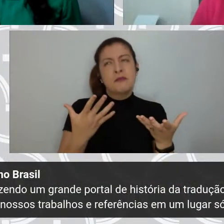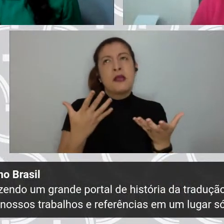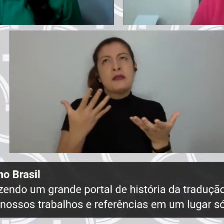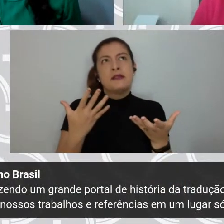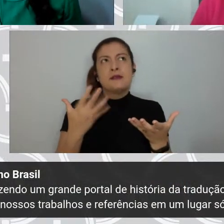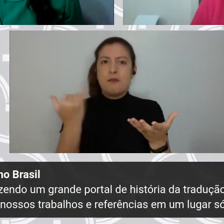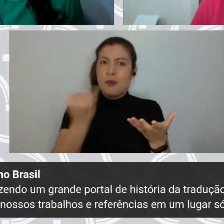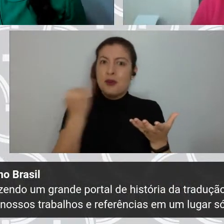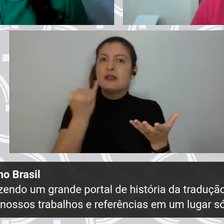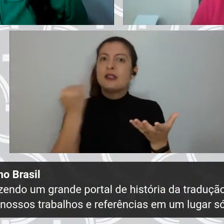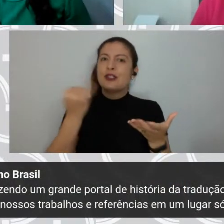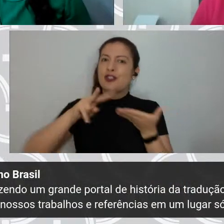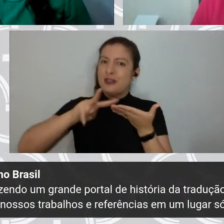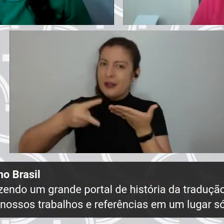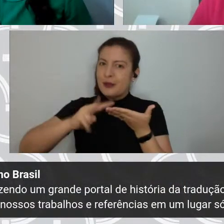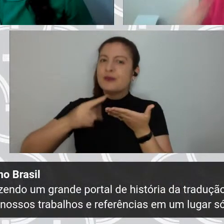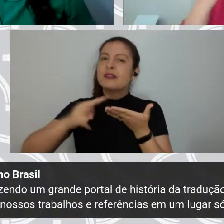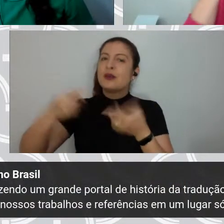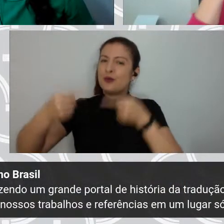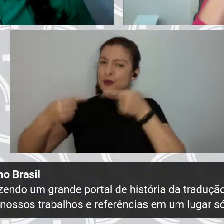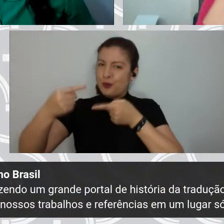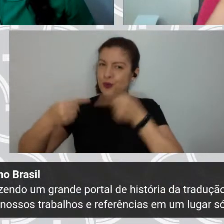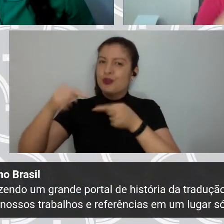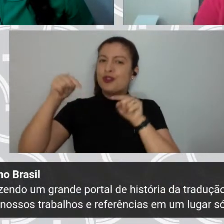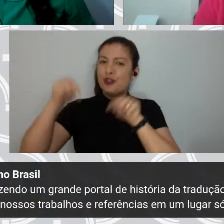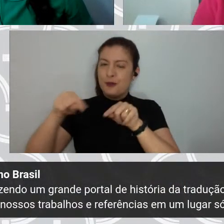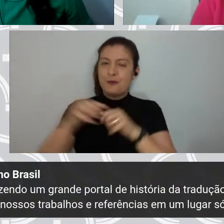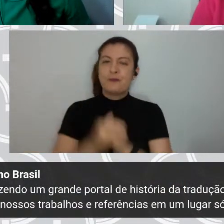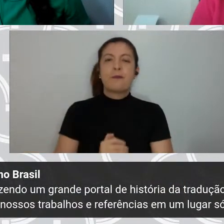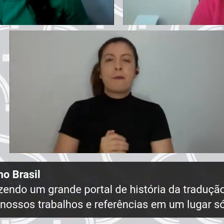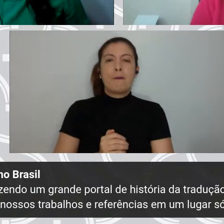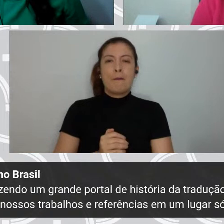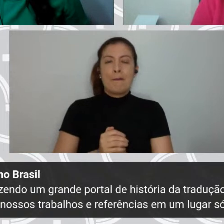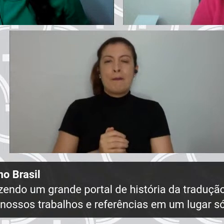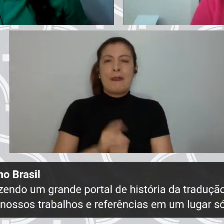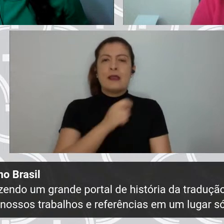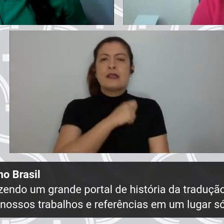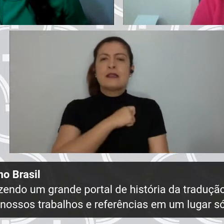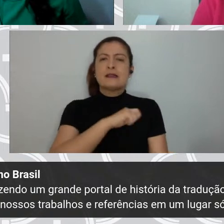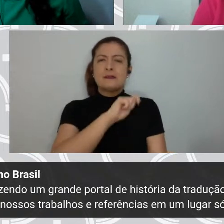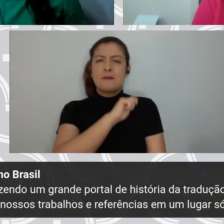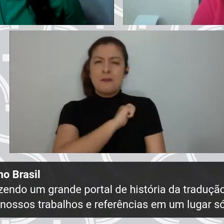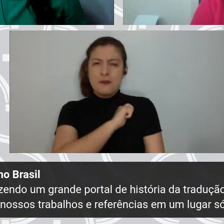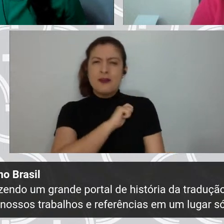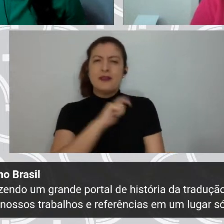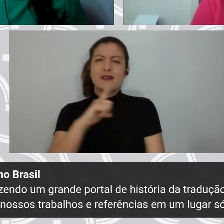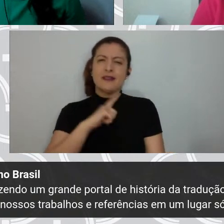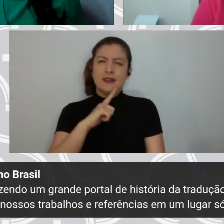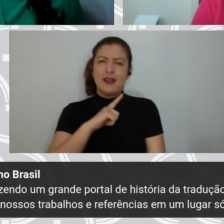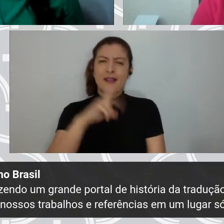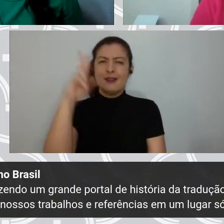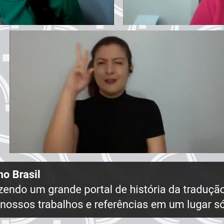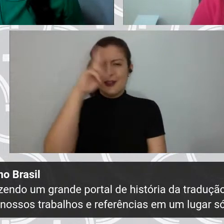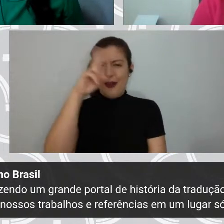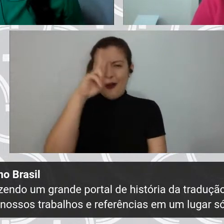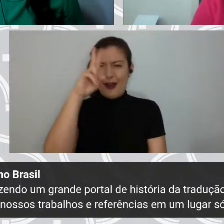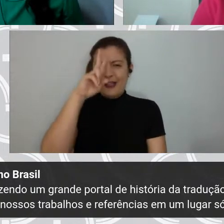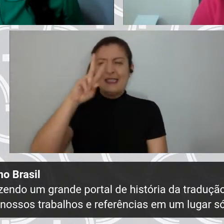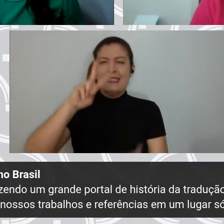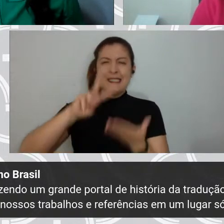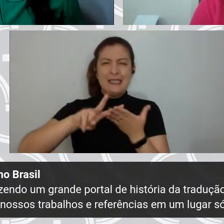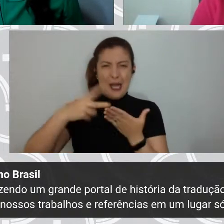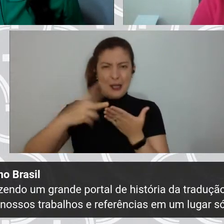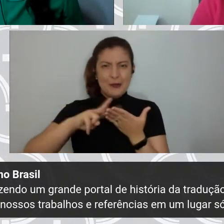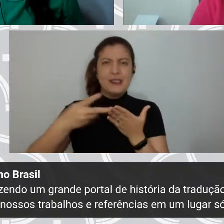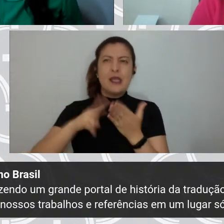comentando o seguinte: a Espanha está fazendo um grande portal de história da tradução. Poderíamos, pelo menos, reunir nossos trabalhos